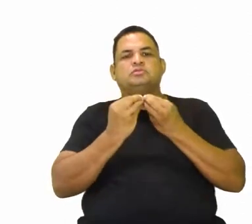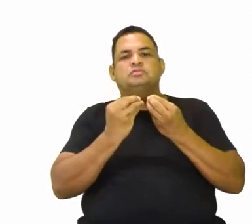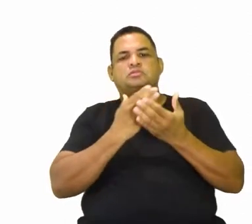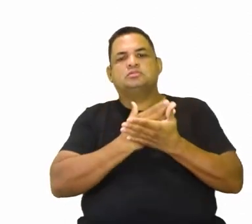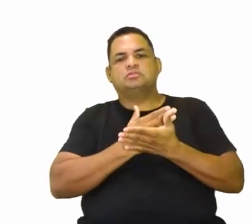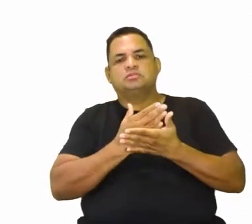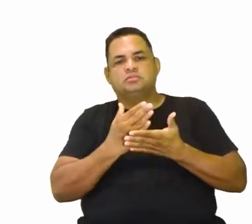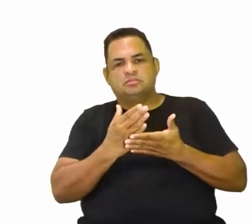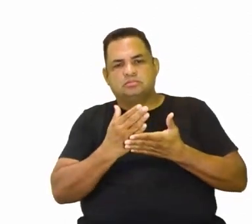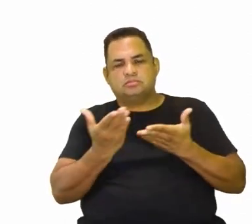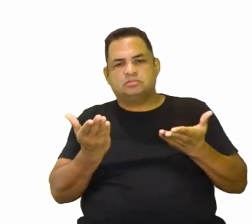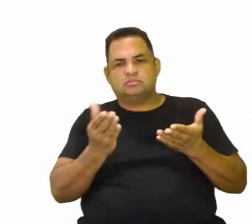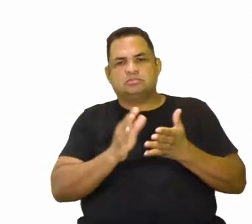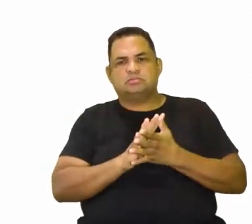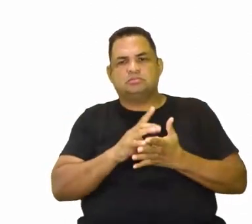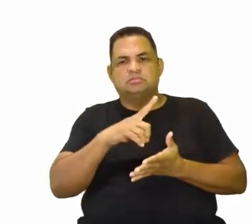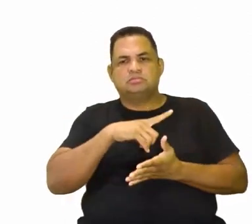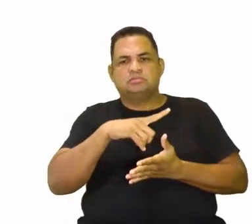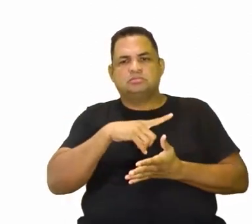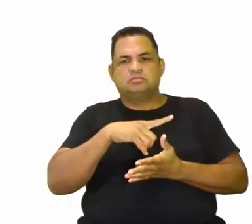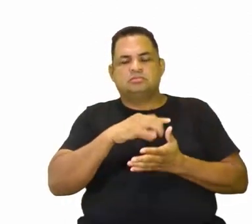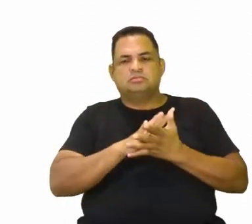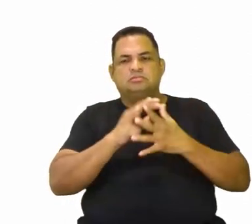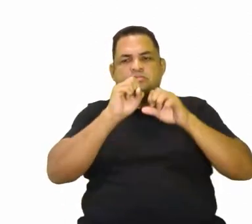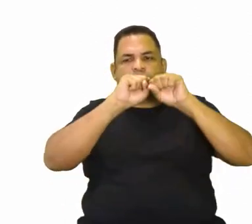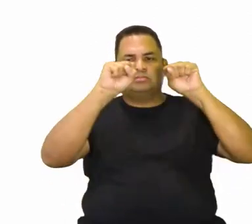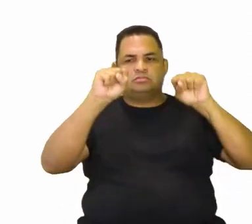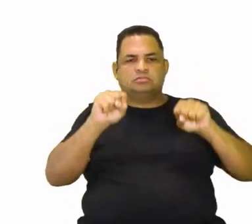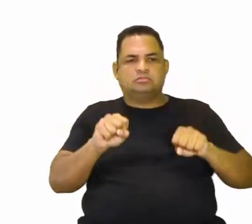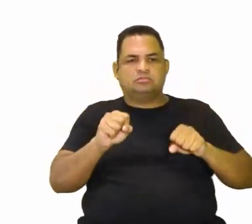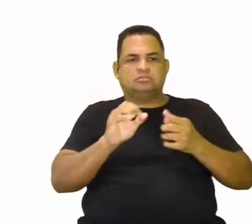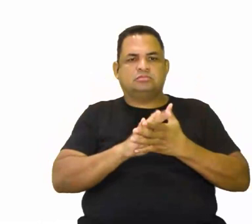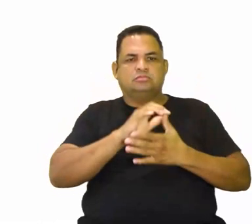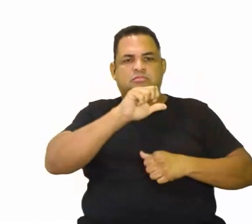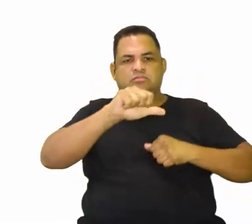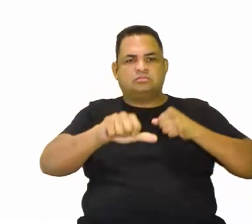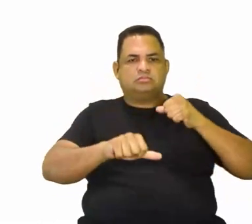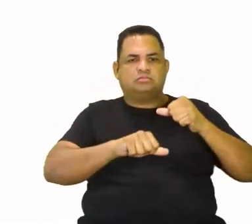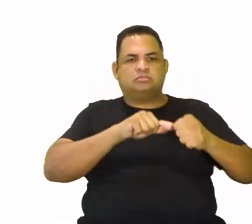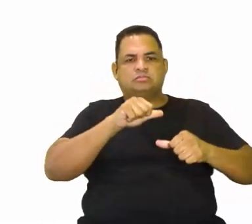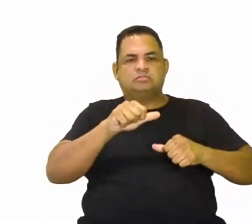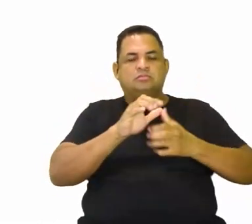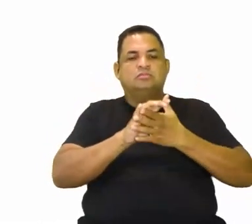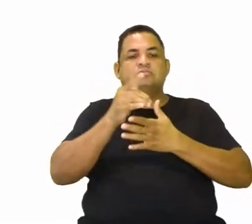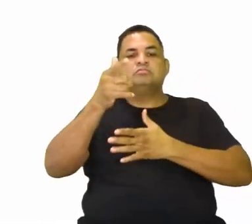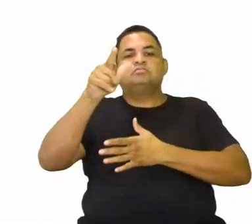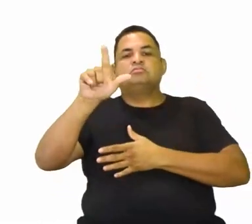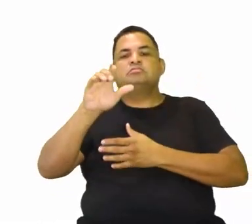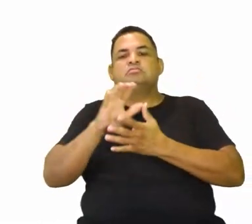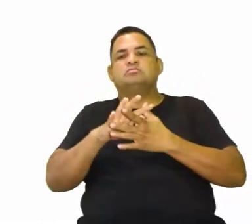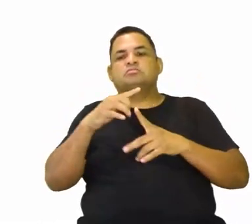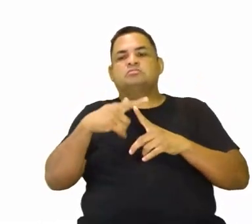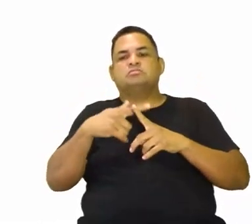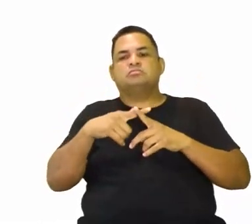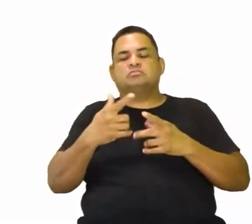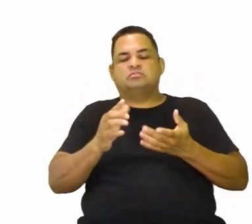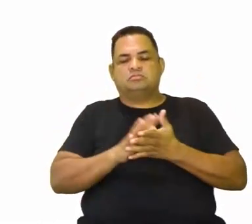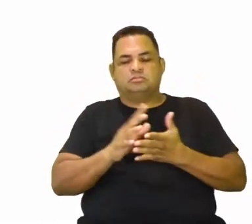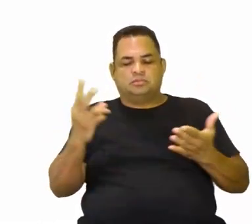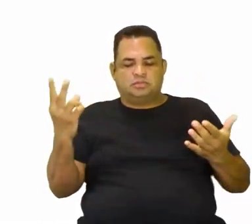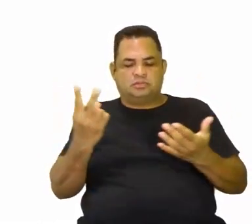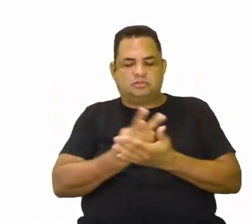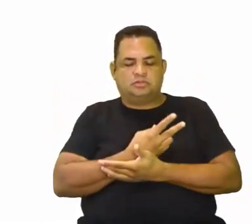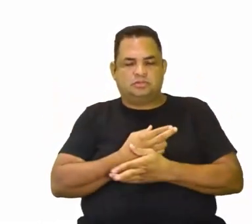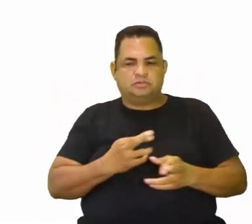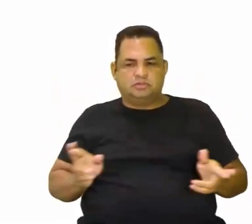substâncias inicialmente presentes em um sistema e que se transformam em outras devido à ocorrência de